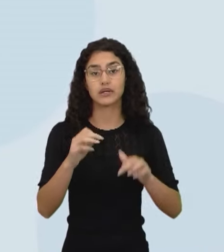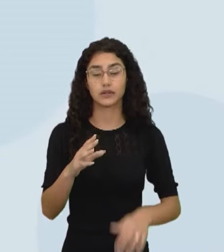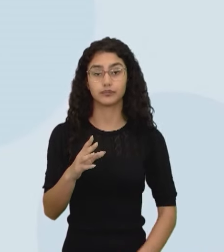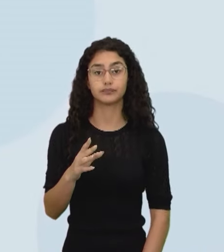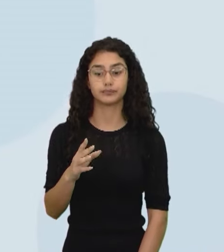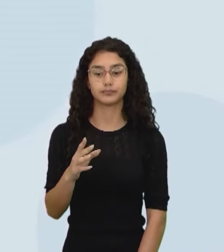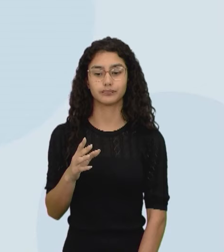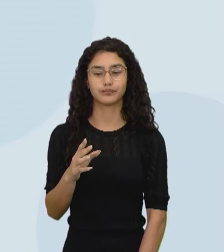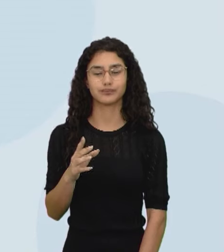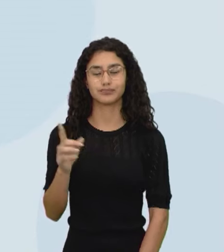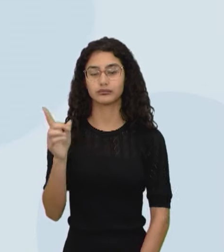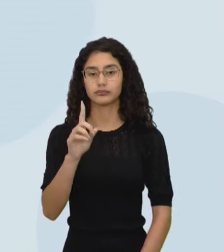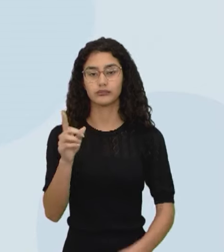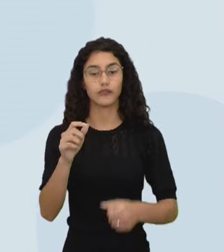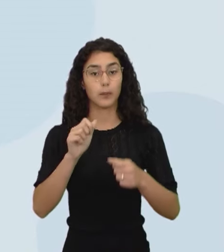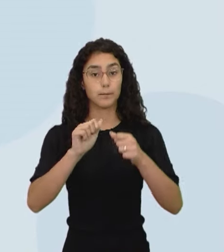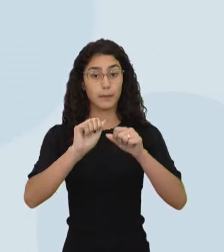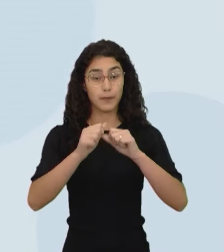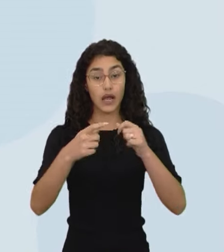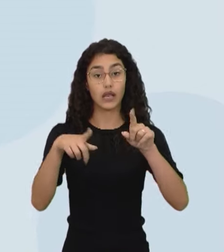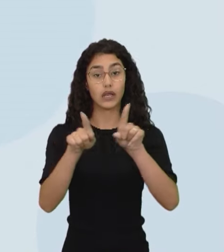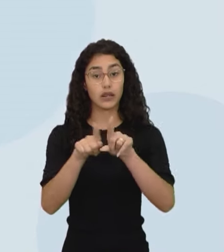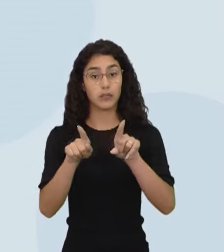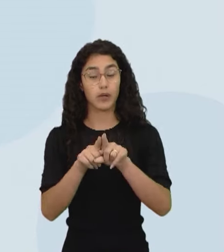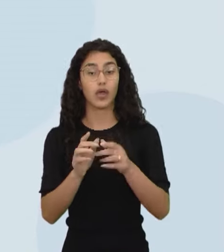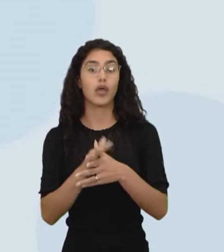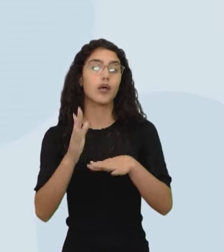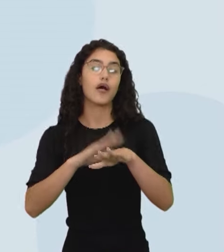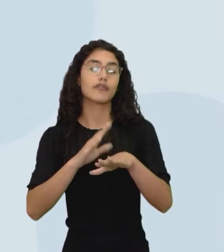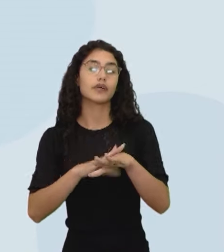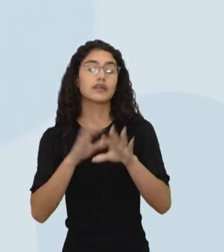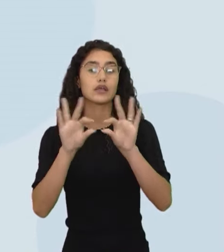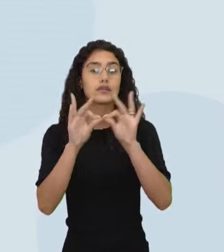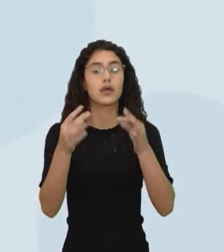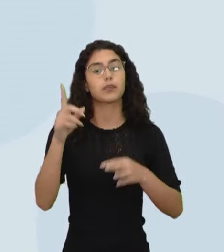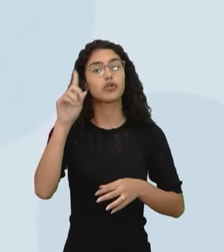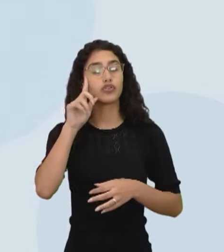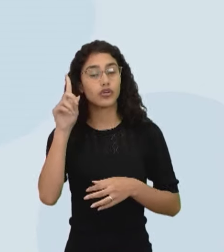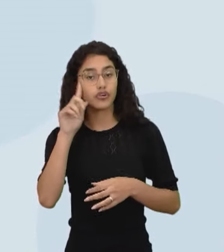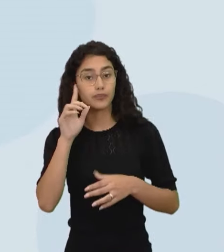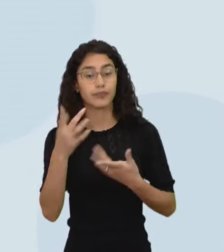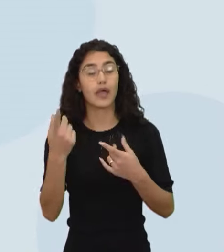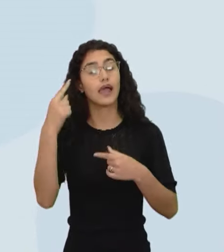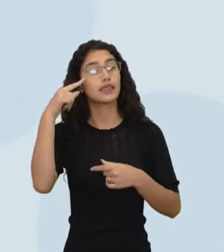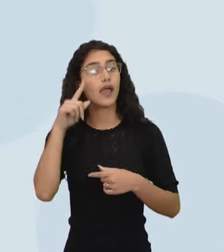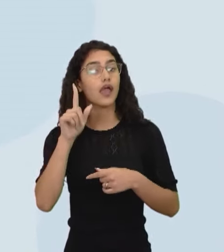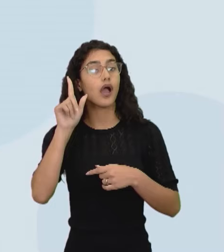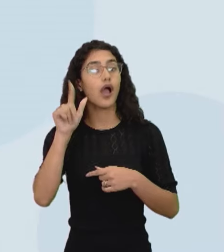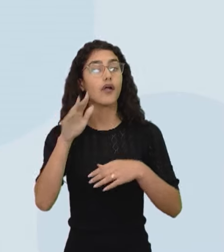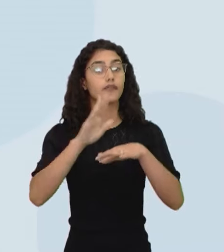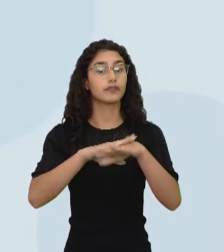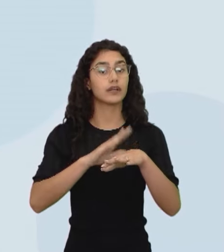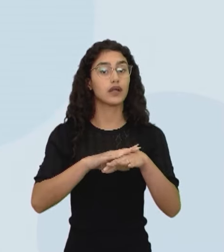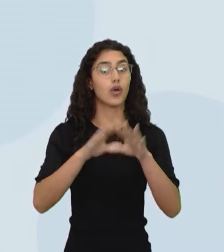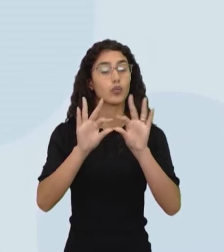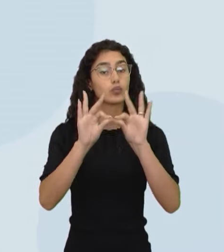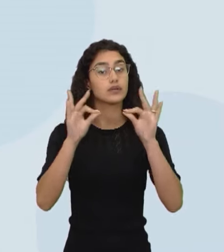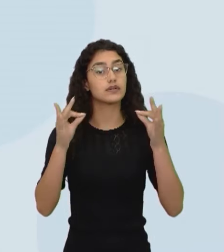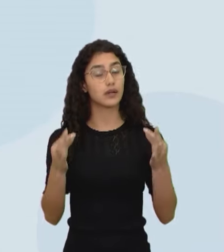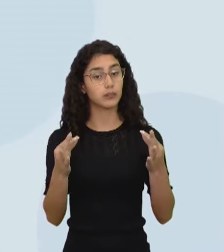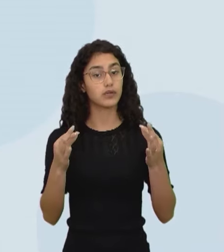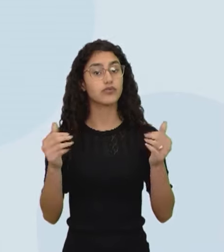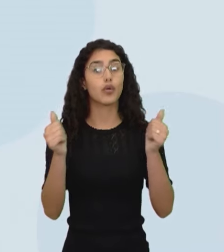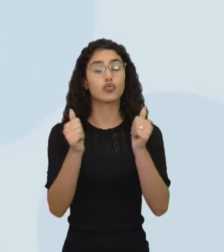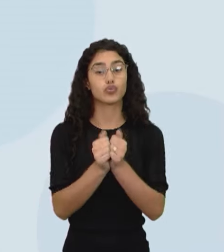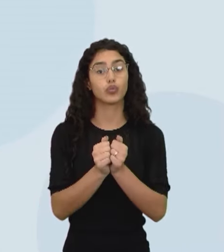sabão, né? Eu não vou fazer uma máquina dessa para fazer coisas simples do dia a dia. A ideia é justamente você pegar algo simples, né?